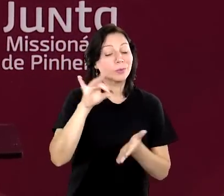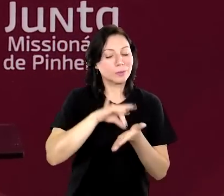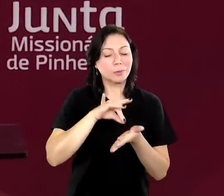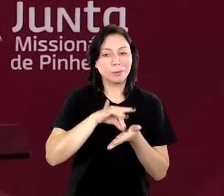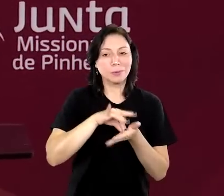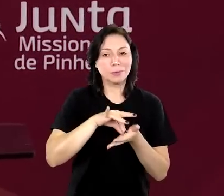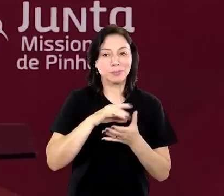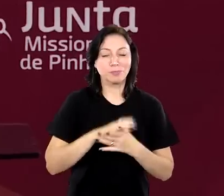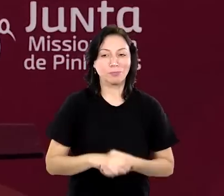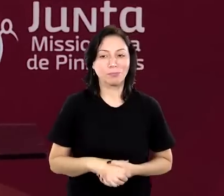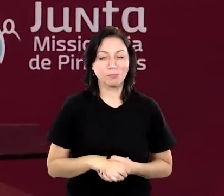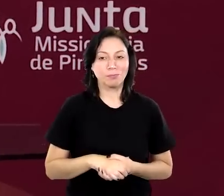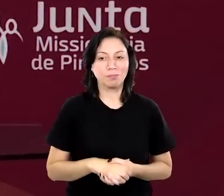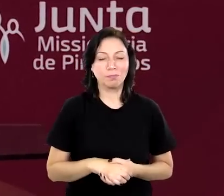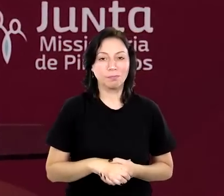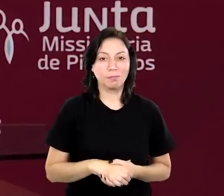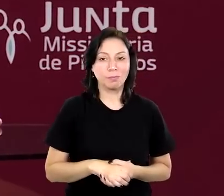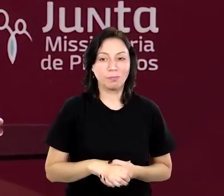Para encerrar,